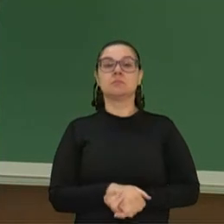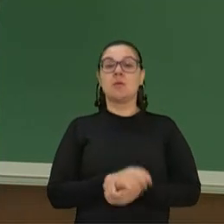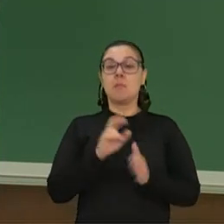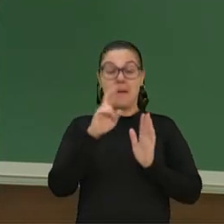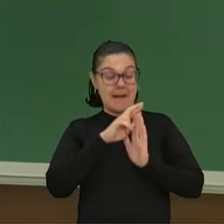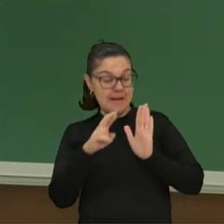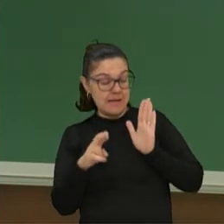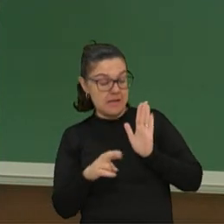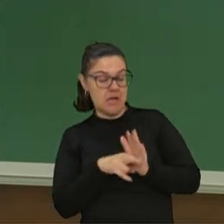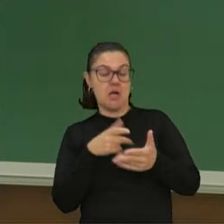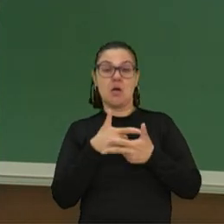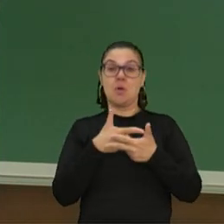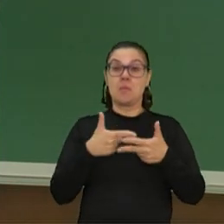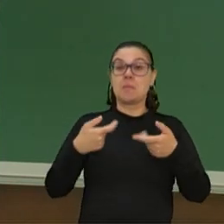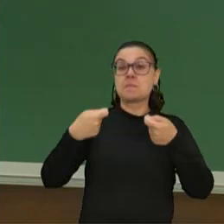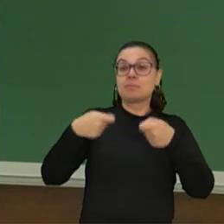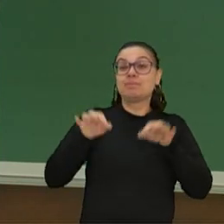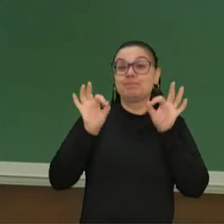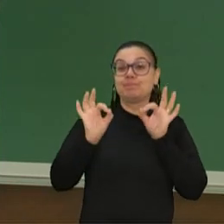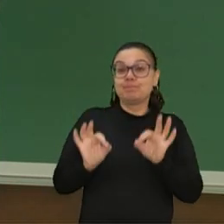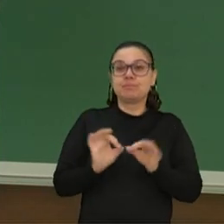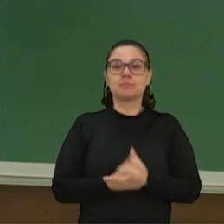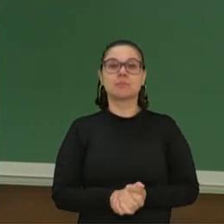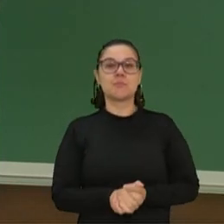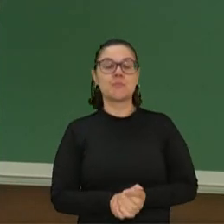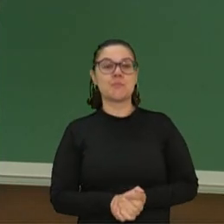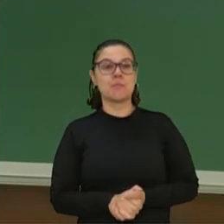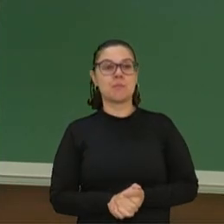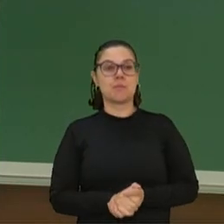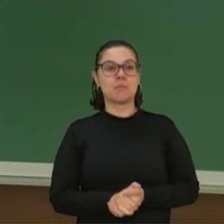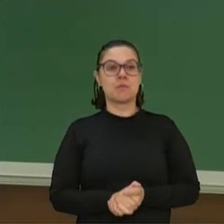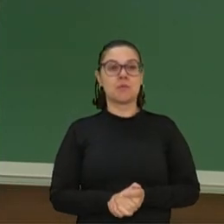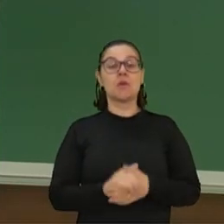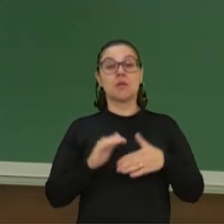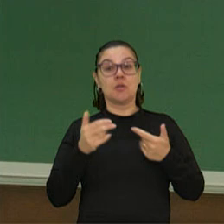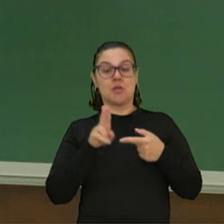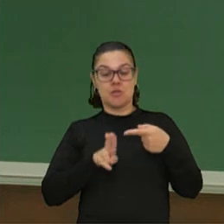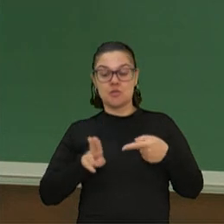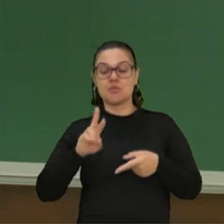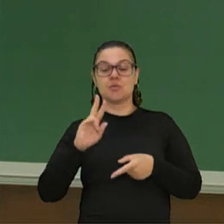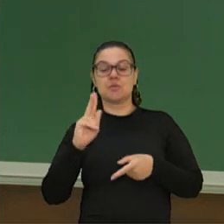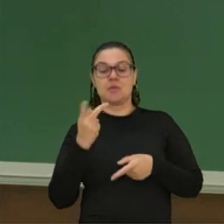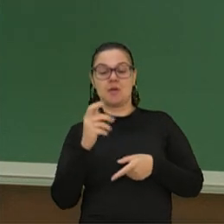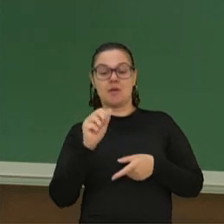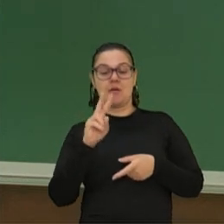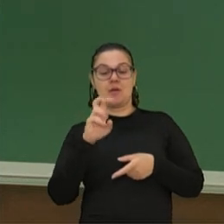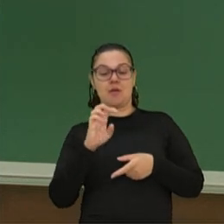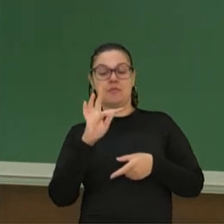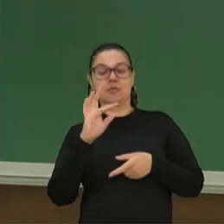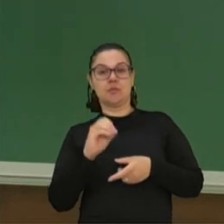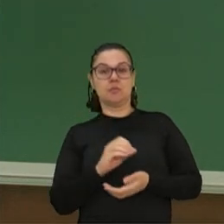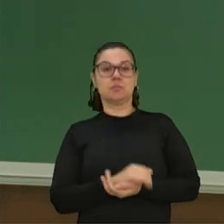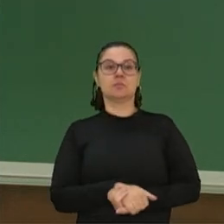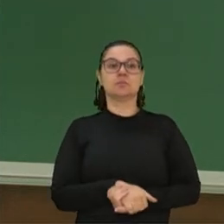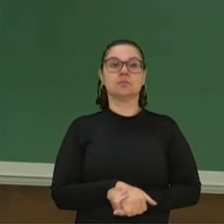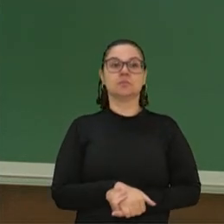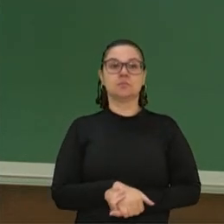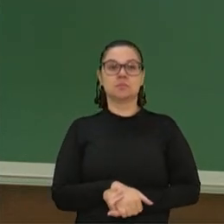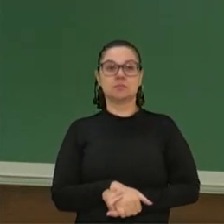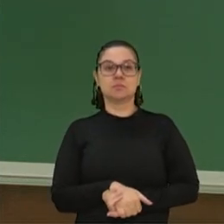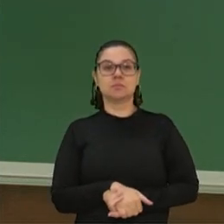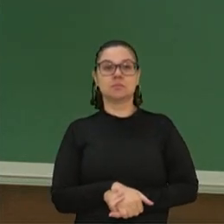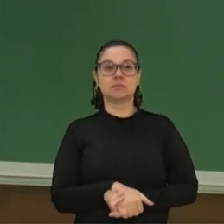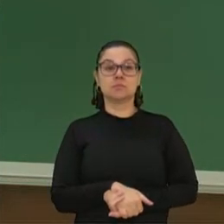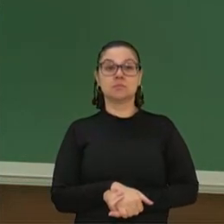algo que realmente é necessário. Então, aí a gente usa o have to. Olha o exemplo. Children have to go